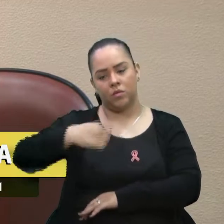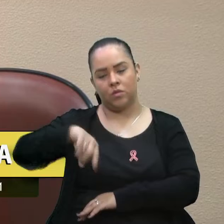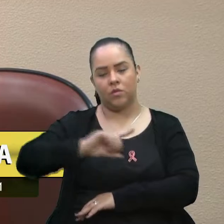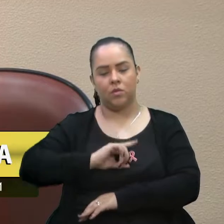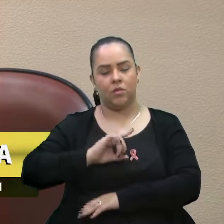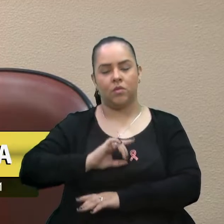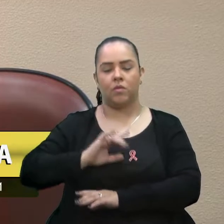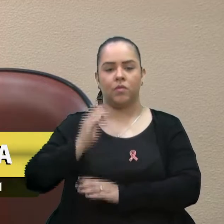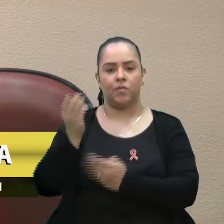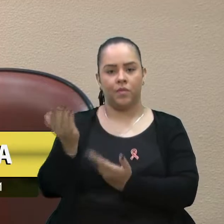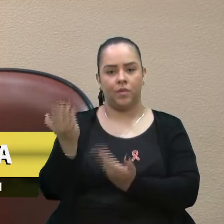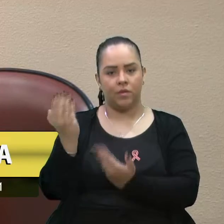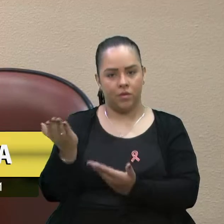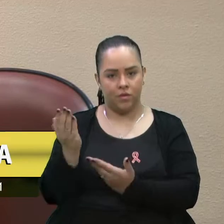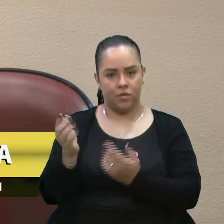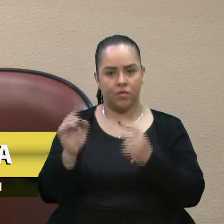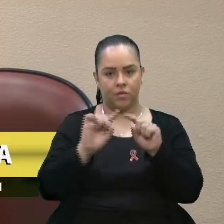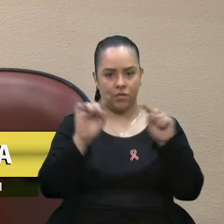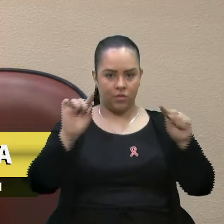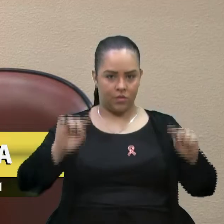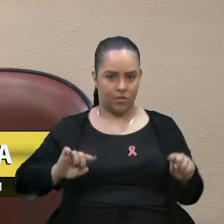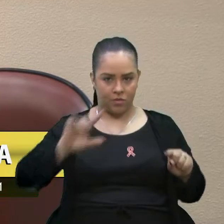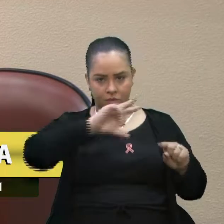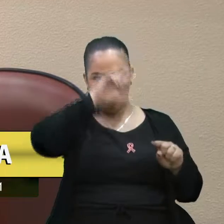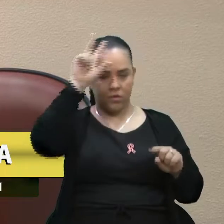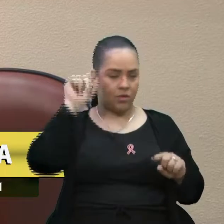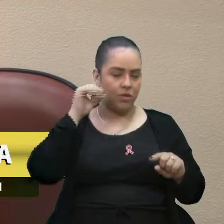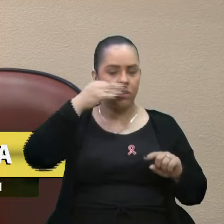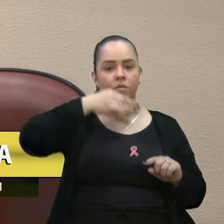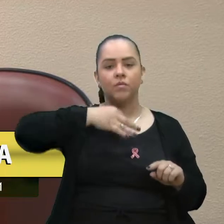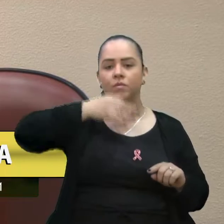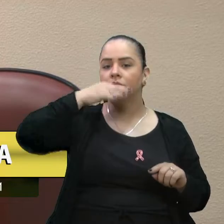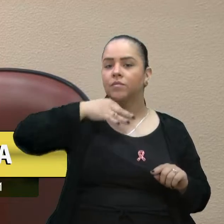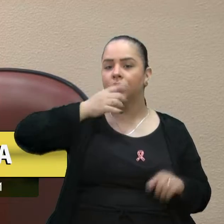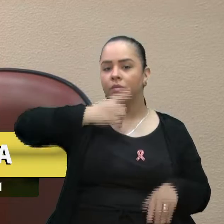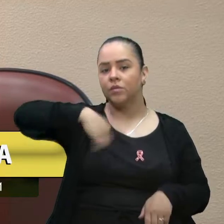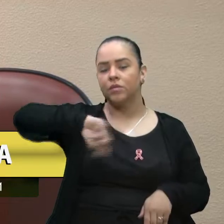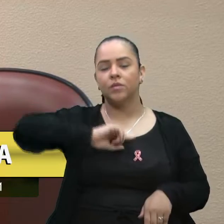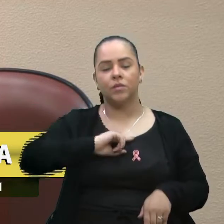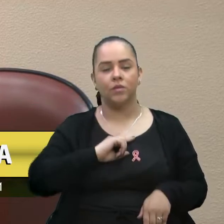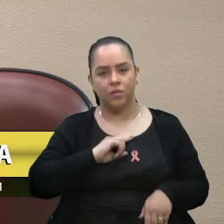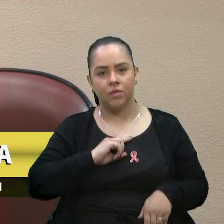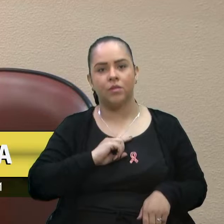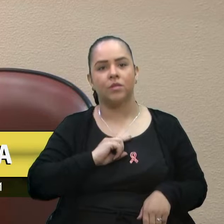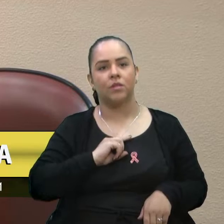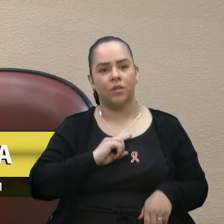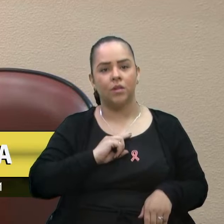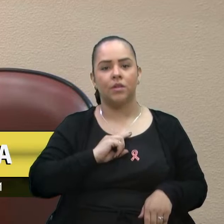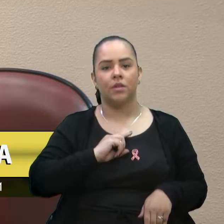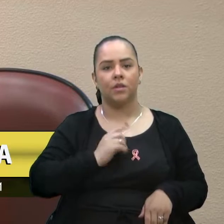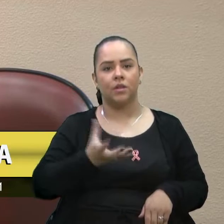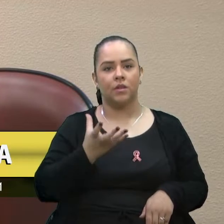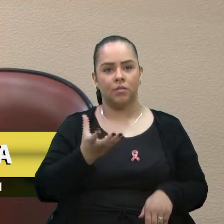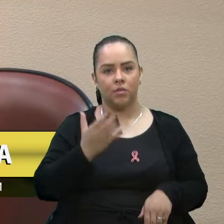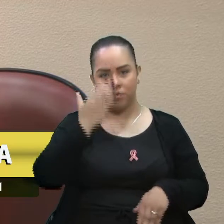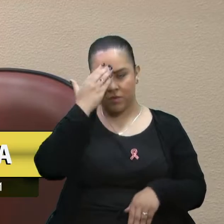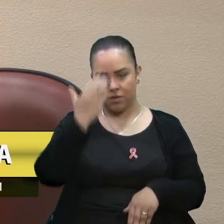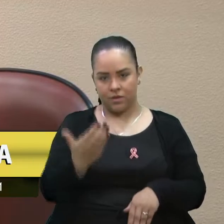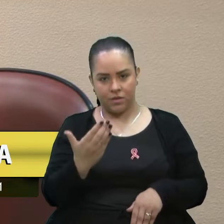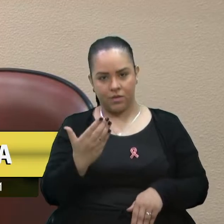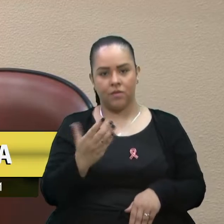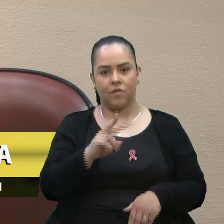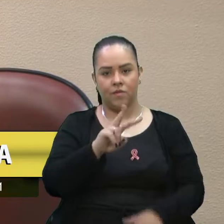homenagear publicamente os servidores municipais de Caxias do Sul. Reiteramos nossa estima e consideração, atenciosamente, Valderias Fernando